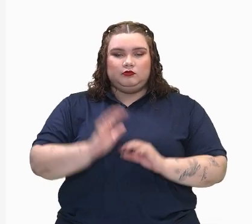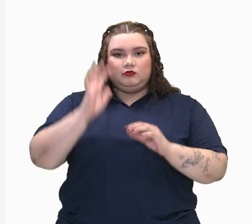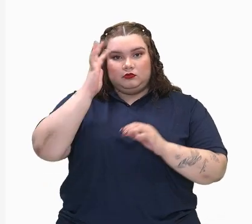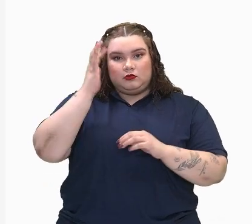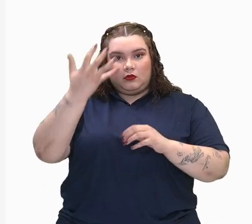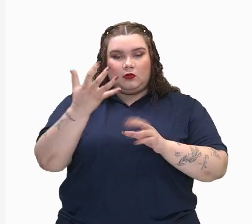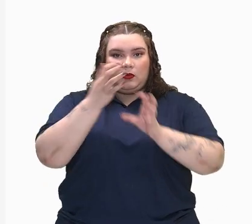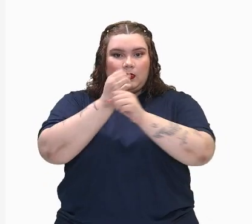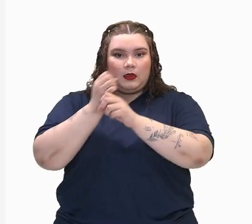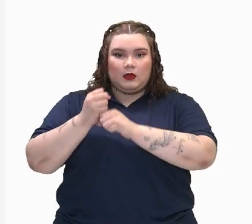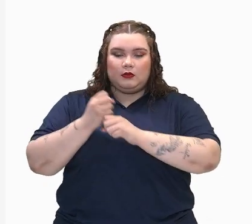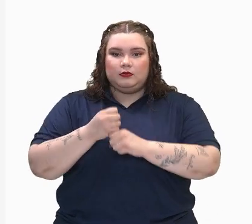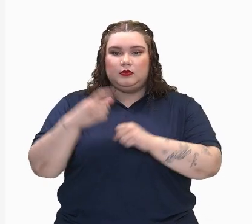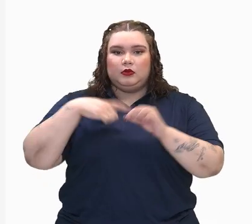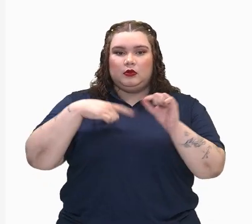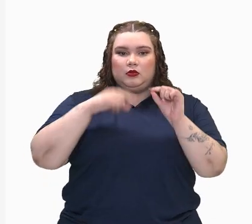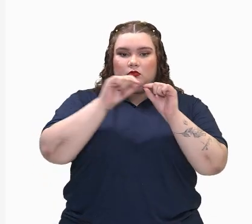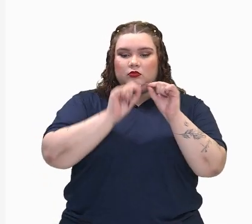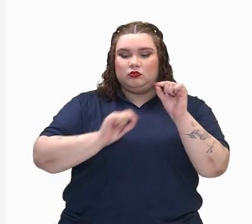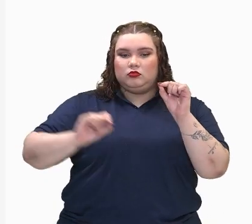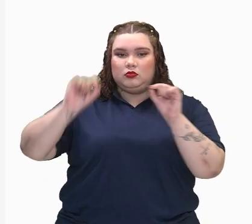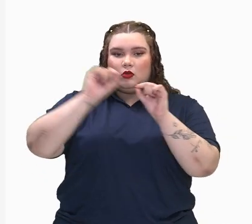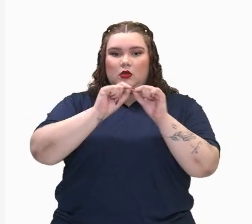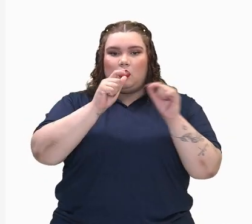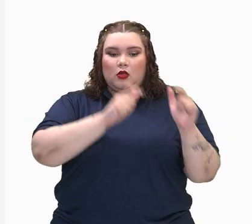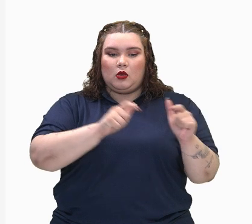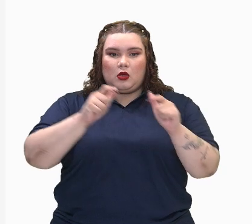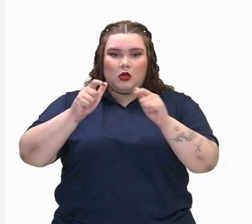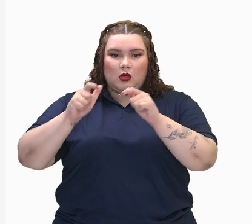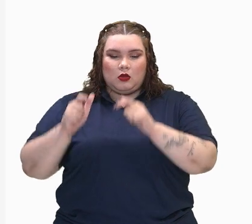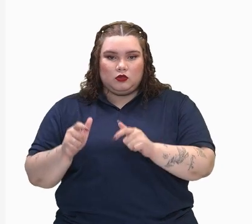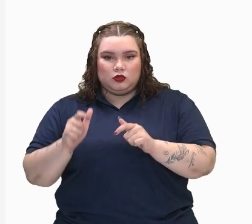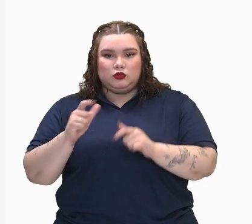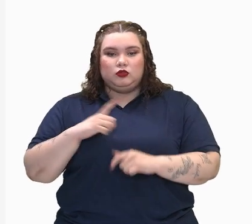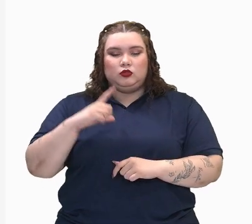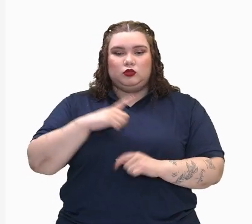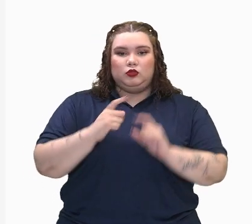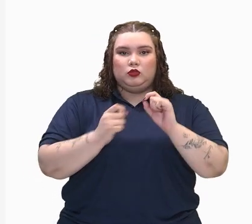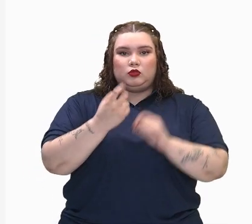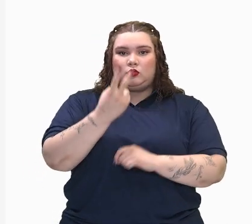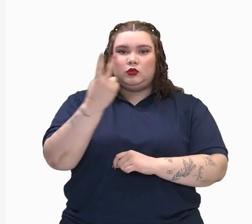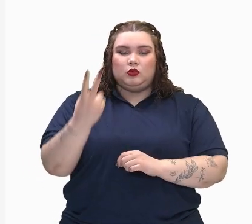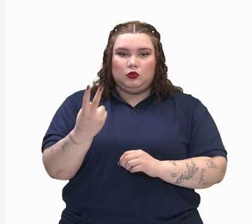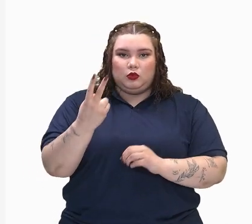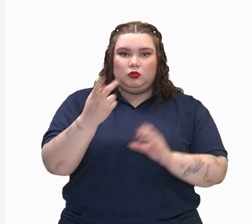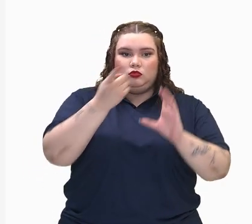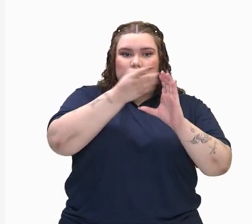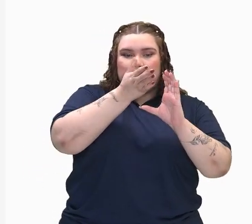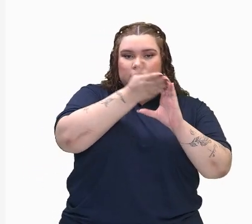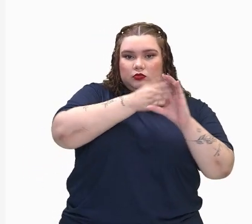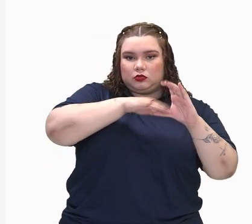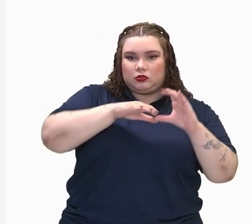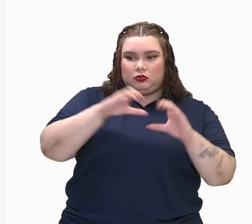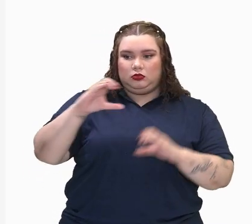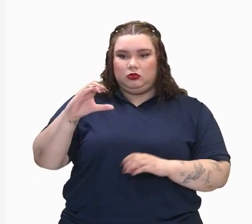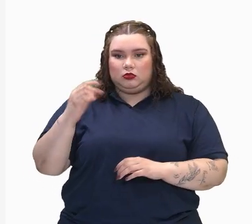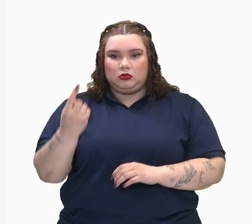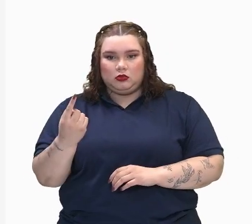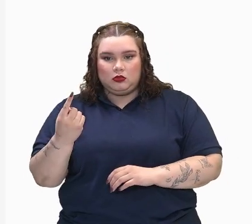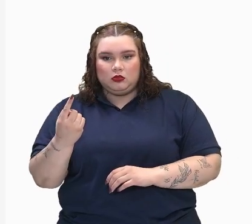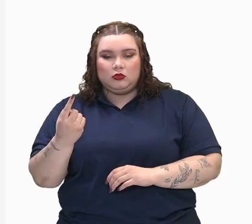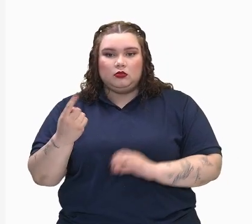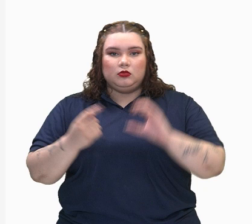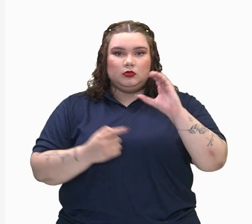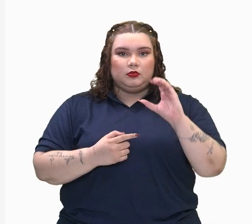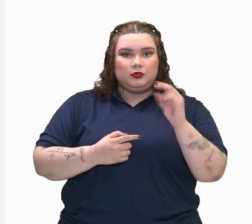problemas envolvendo circunferência, posição relativa entre duas circunferências, C1